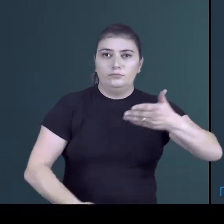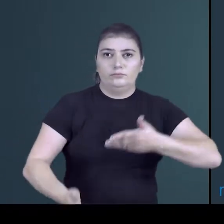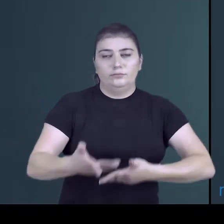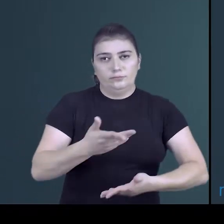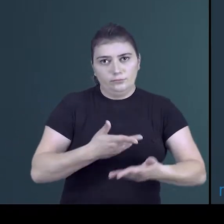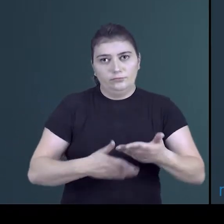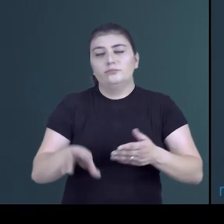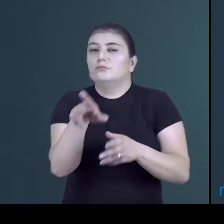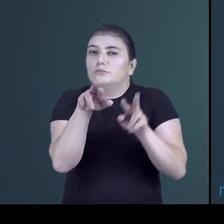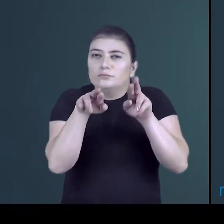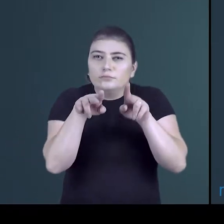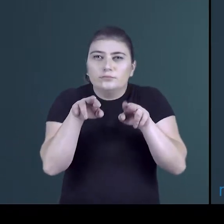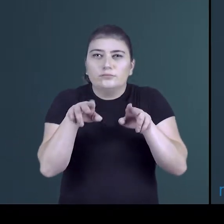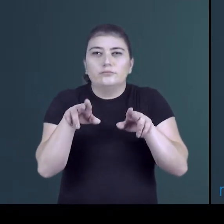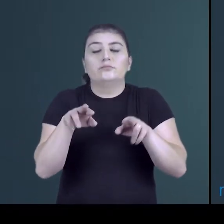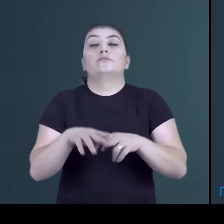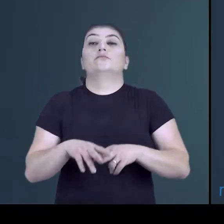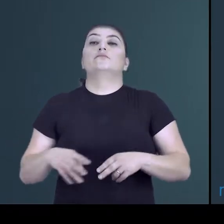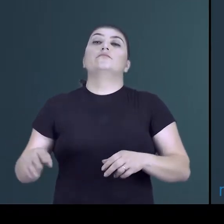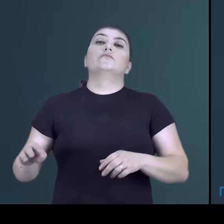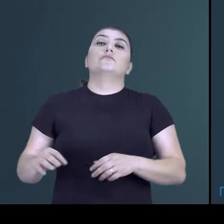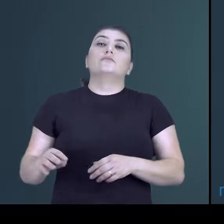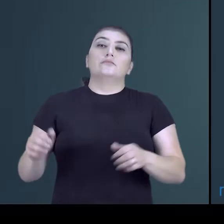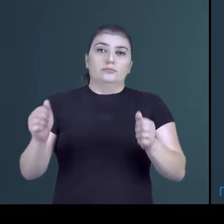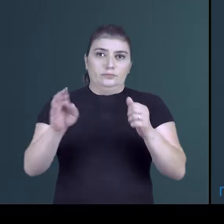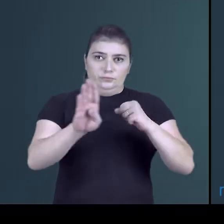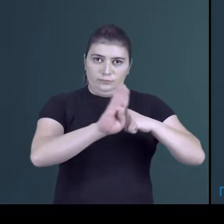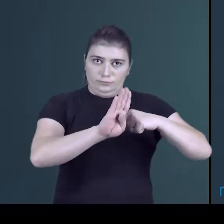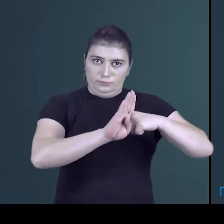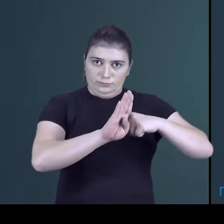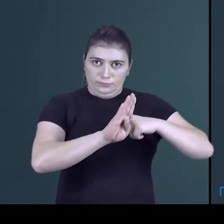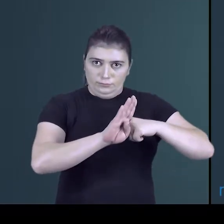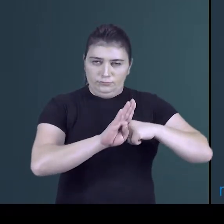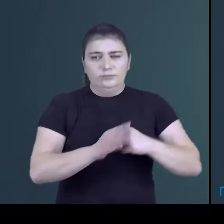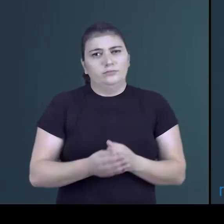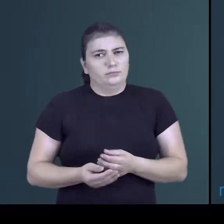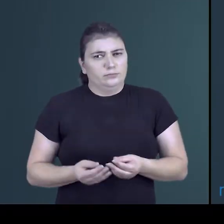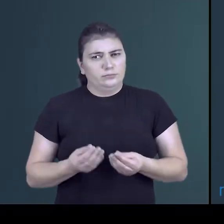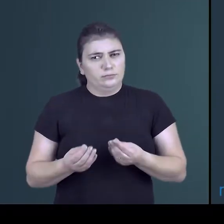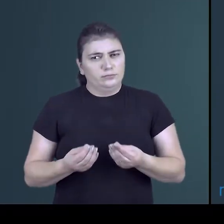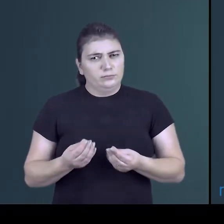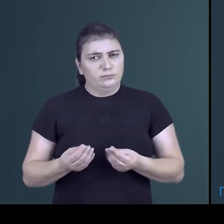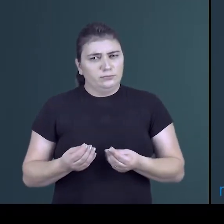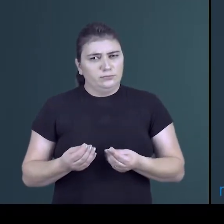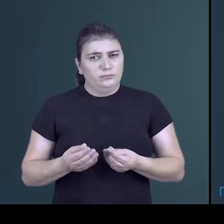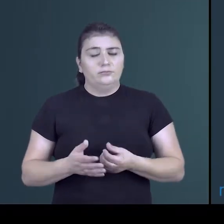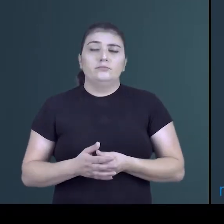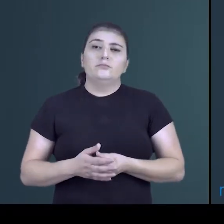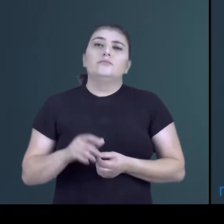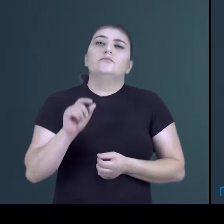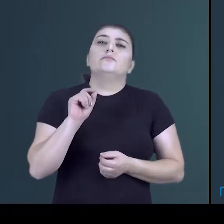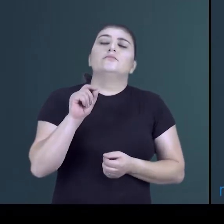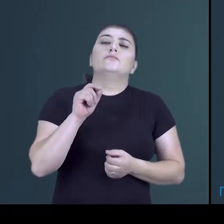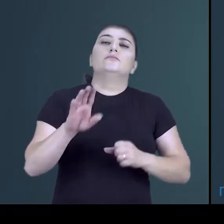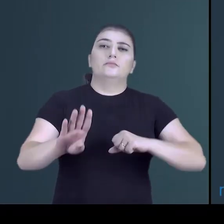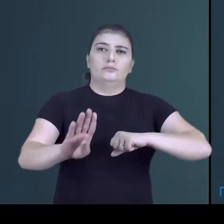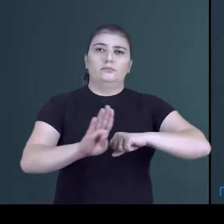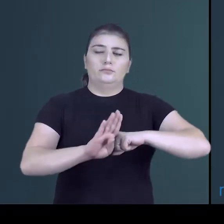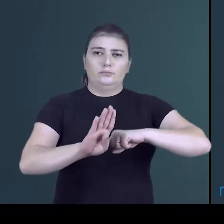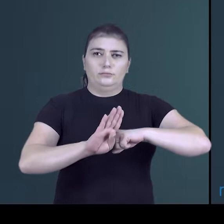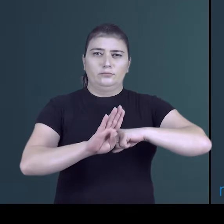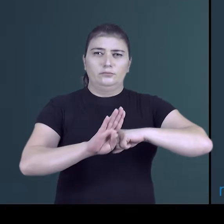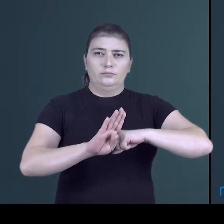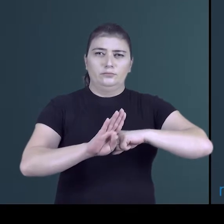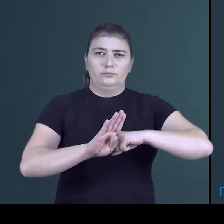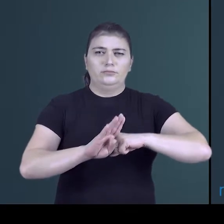essa relação de igualdade dos termos com o substantivo. Mas como achamos ou definimos quem é o